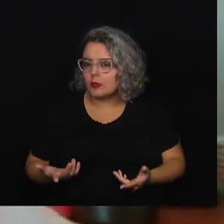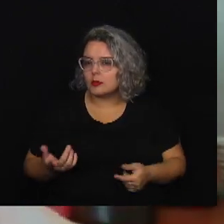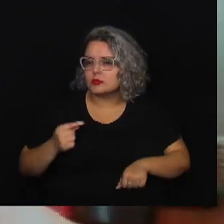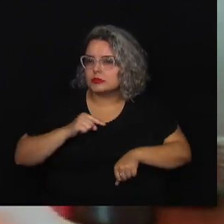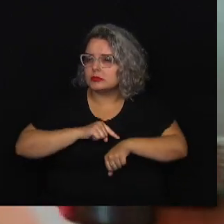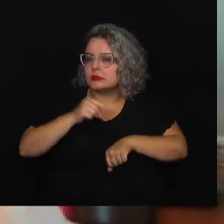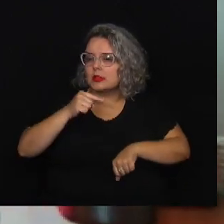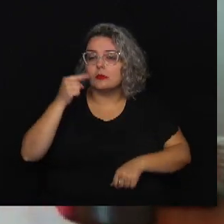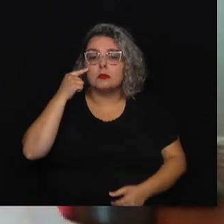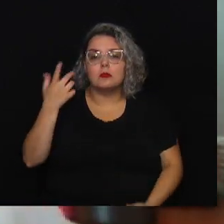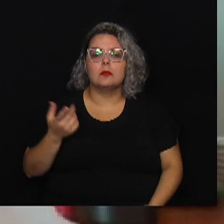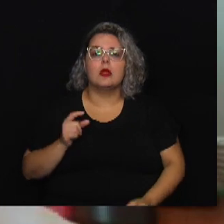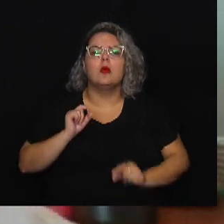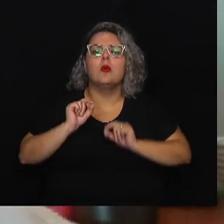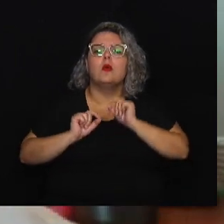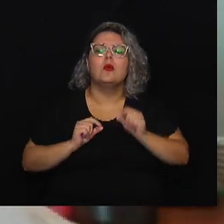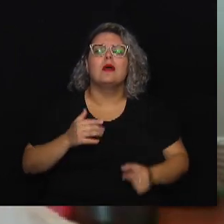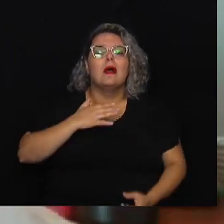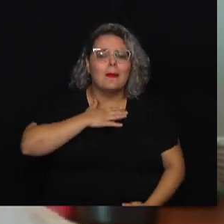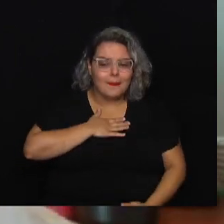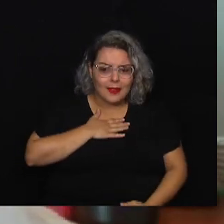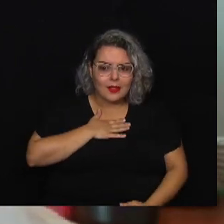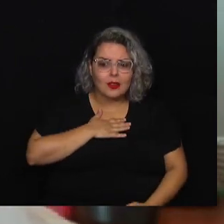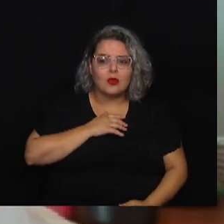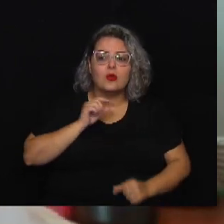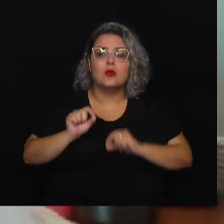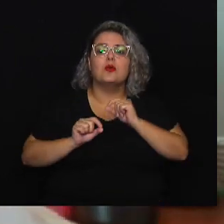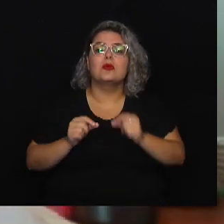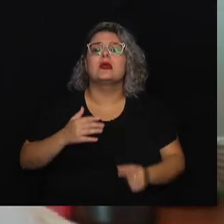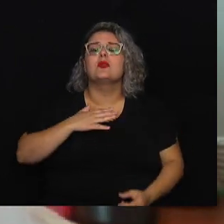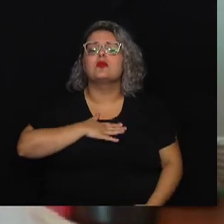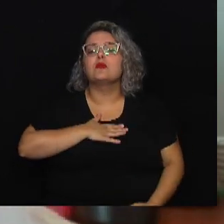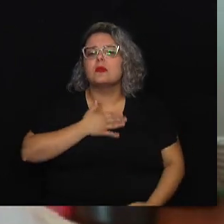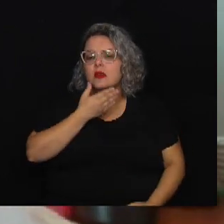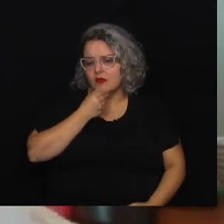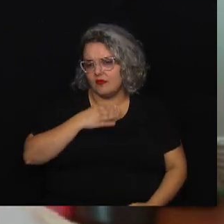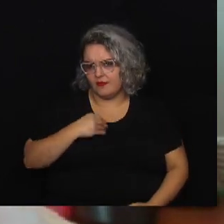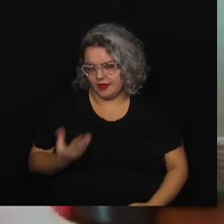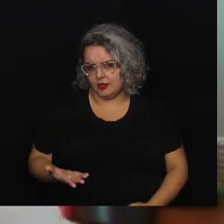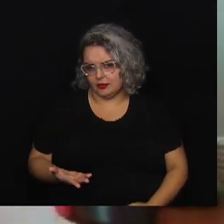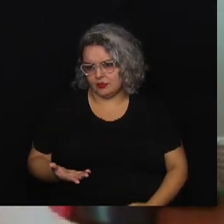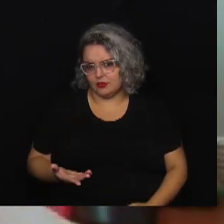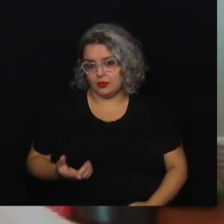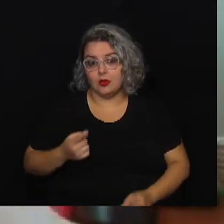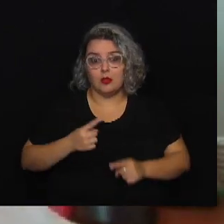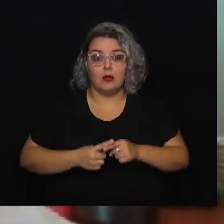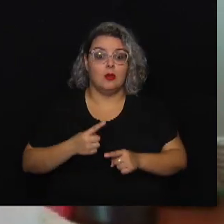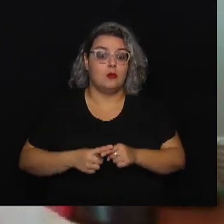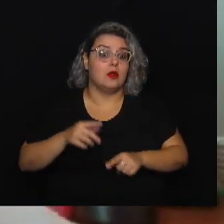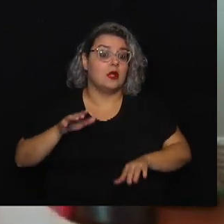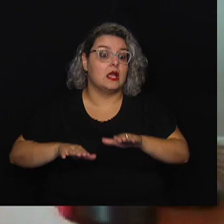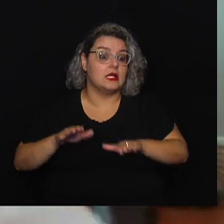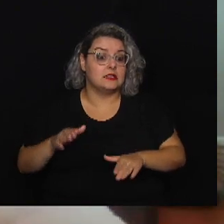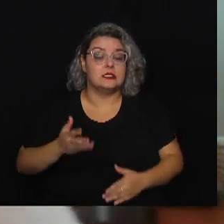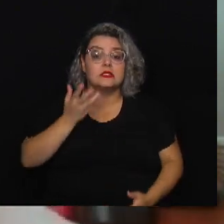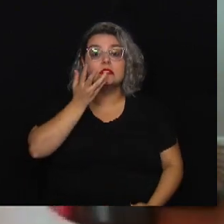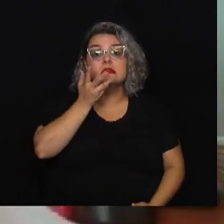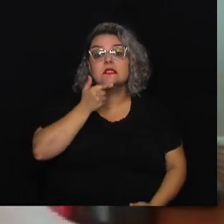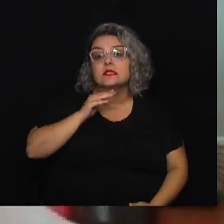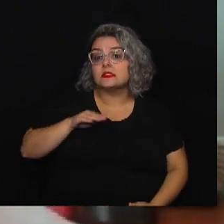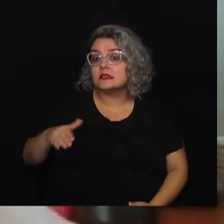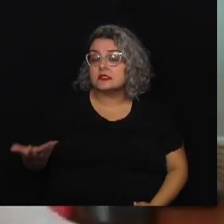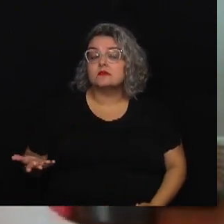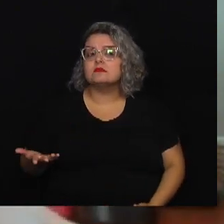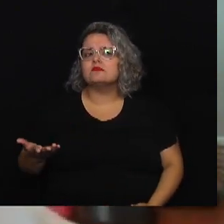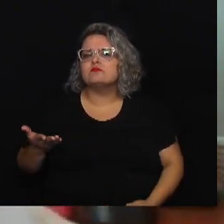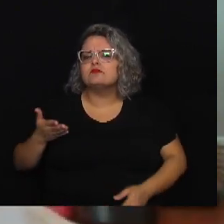pensar o que é meu e o que é do meu filho, né? Porque às vezes, né, a criança, a gente entra